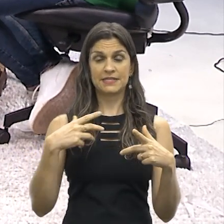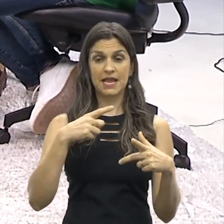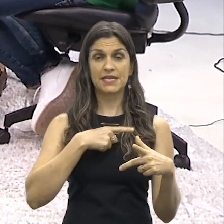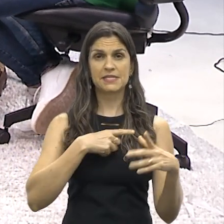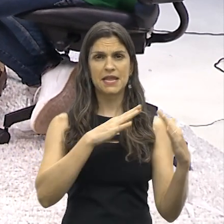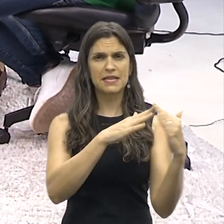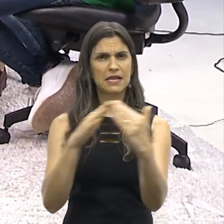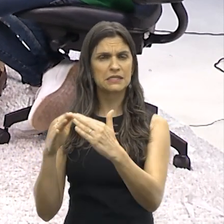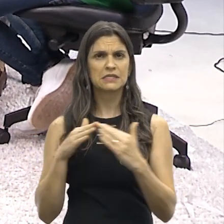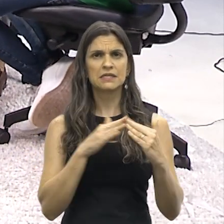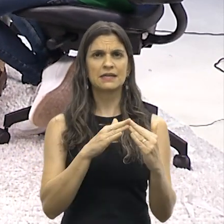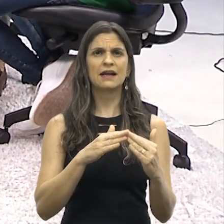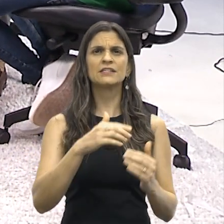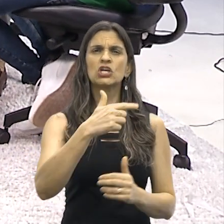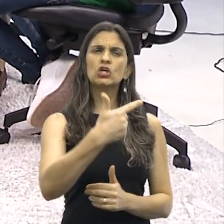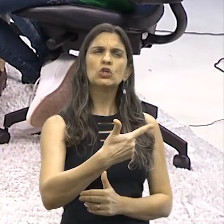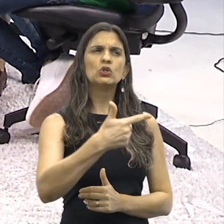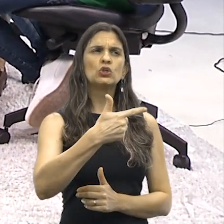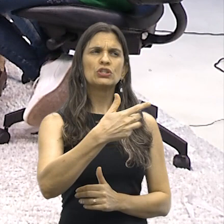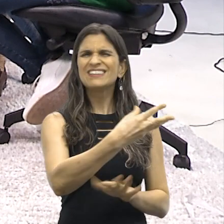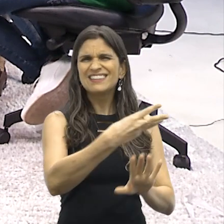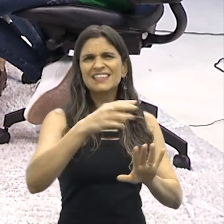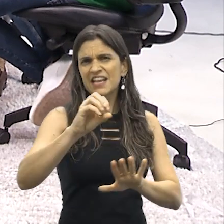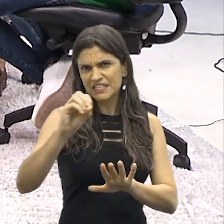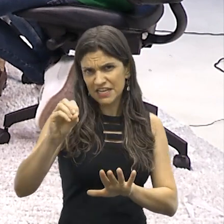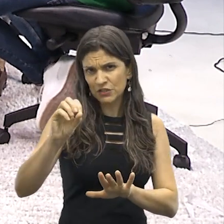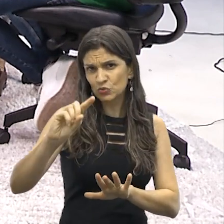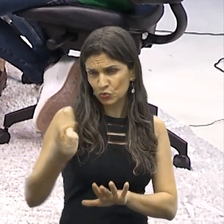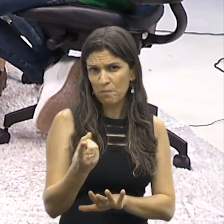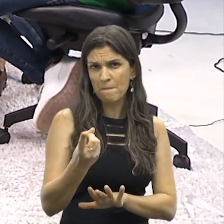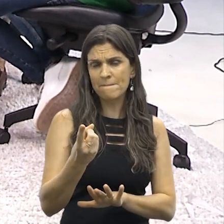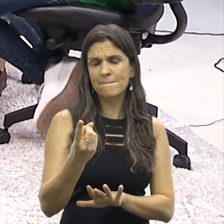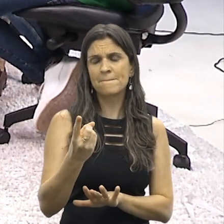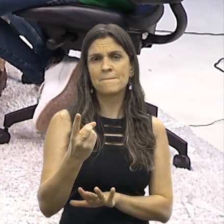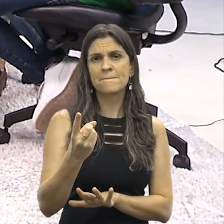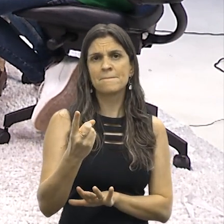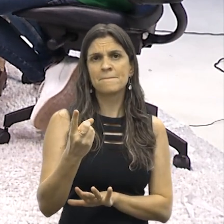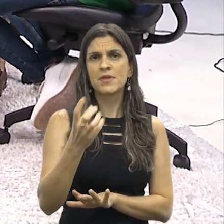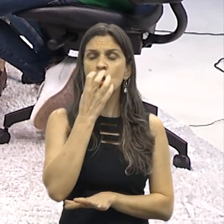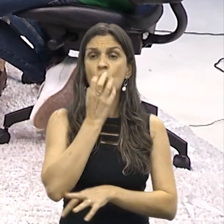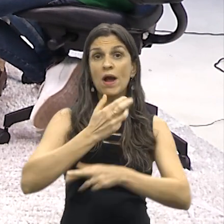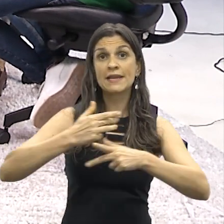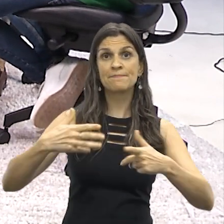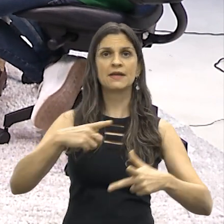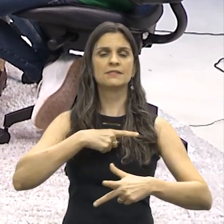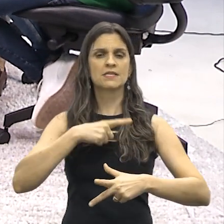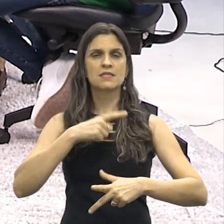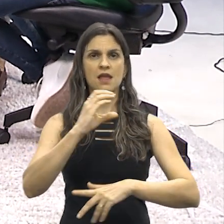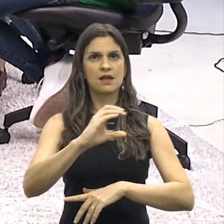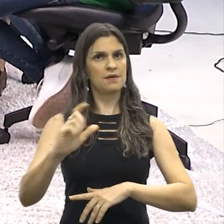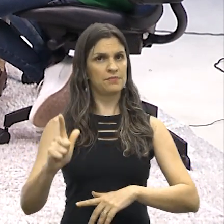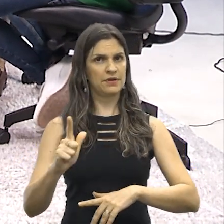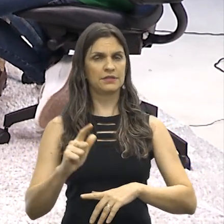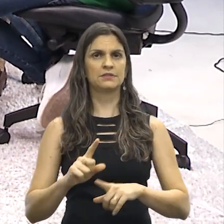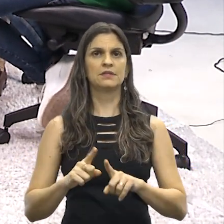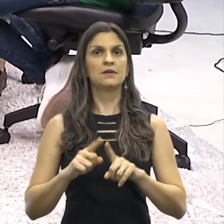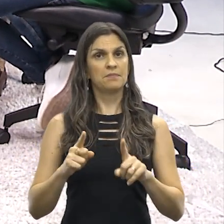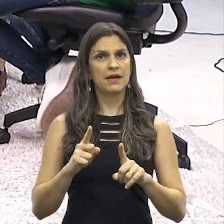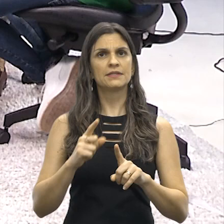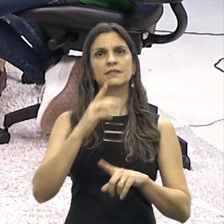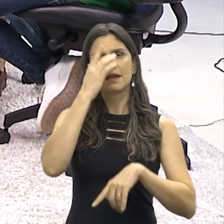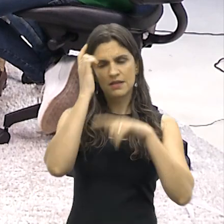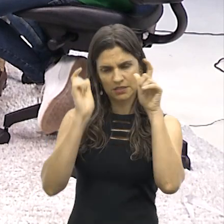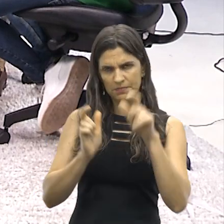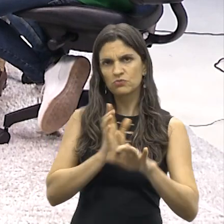aproximadamente 200 e poucos mil animais, 300 mil animais aproximadamente. Então é um número baixo ainda, mas a procura na subsecretaria é uma procura muito grande